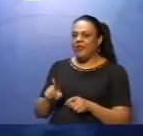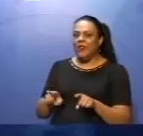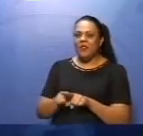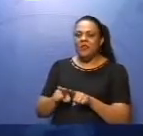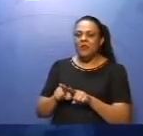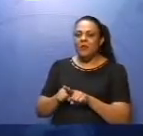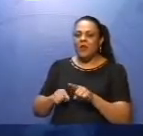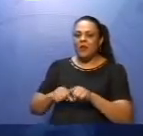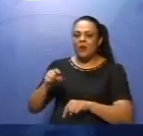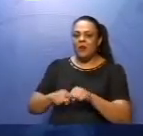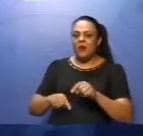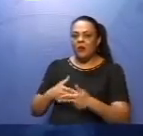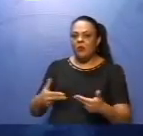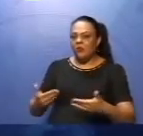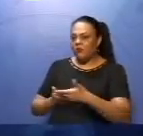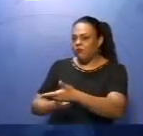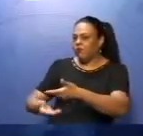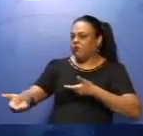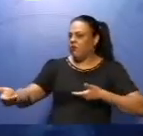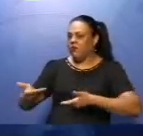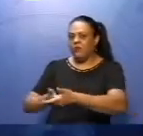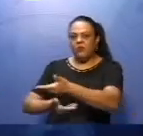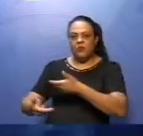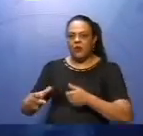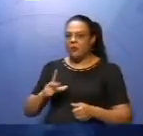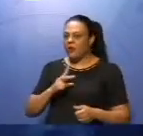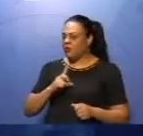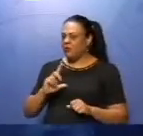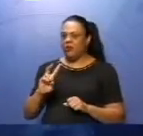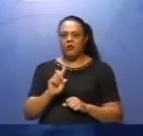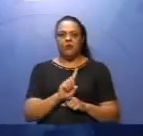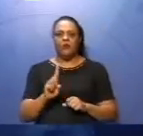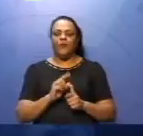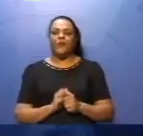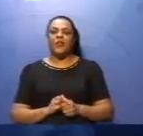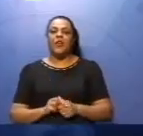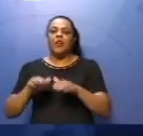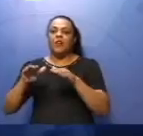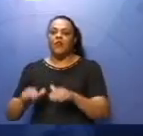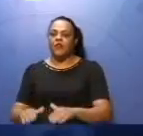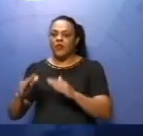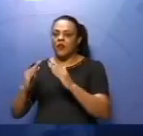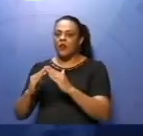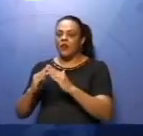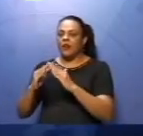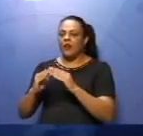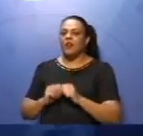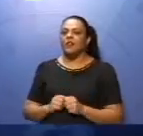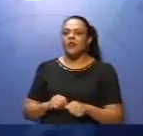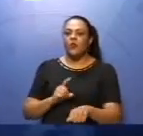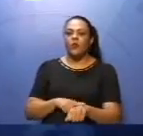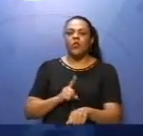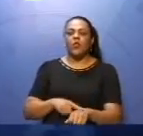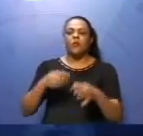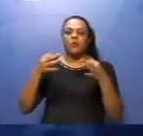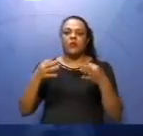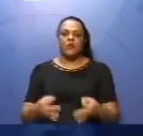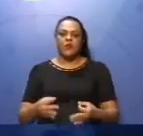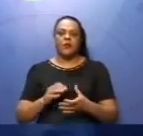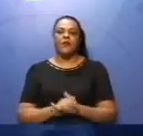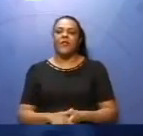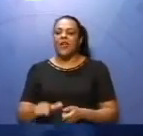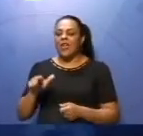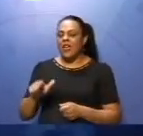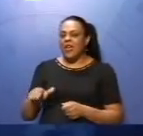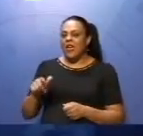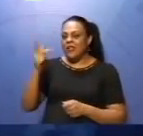de objetos de uso pessoal e permanecer em casa pelo período que foi estabelecido, até